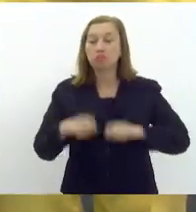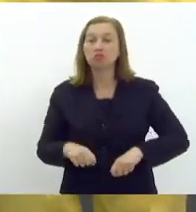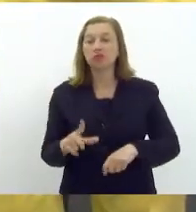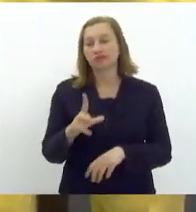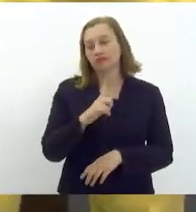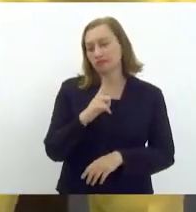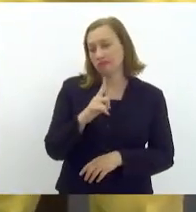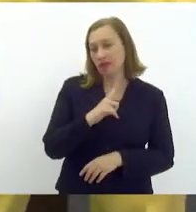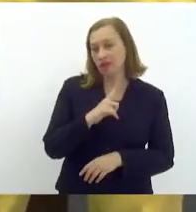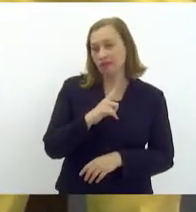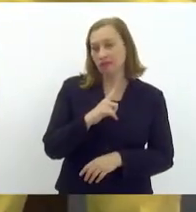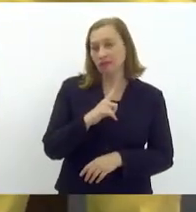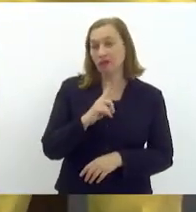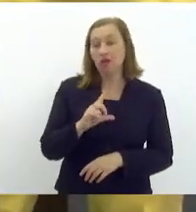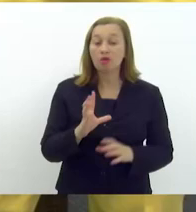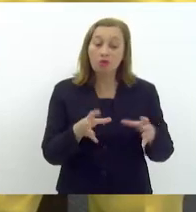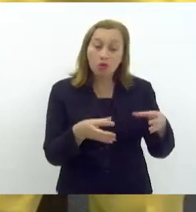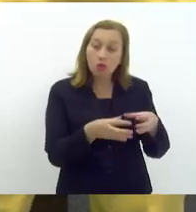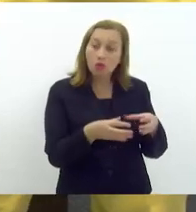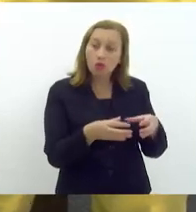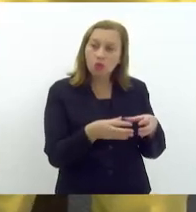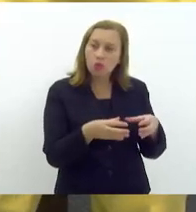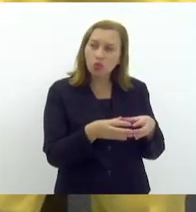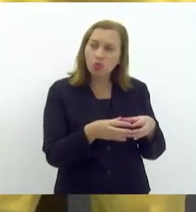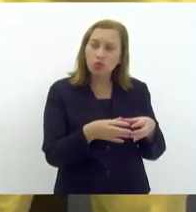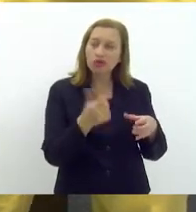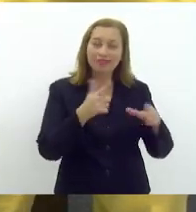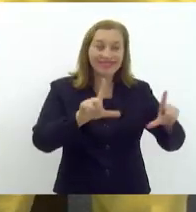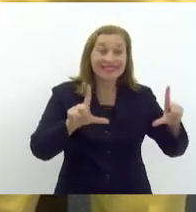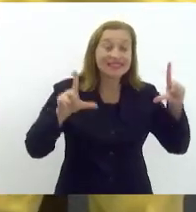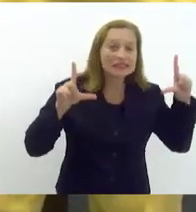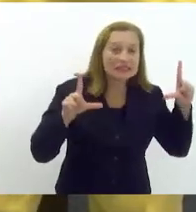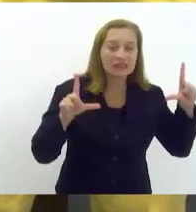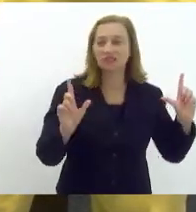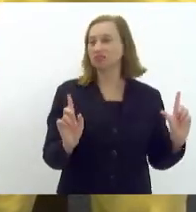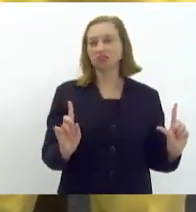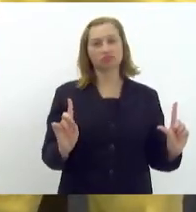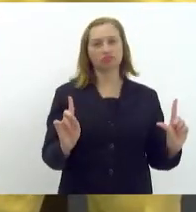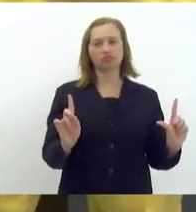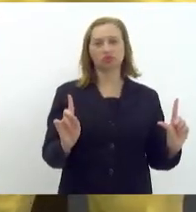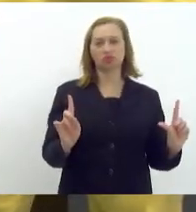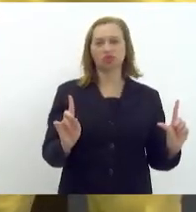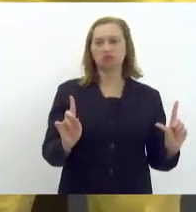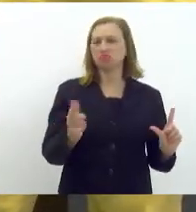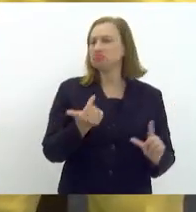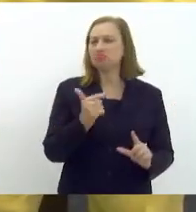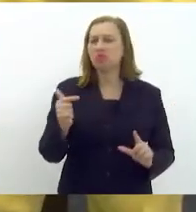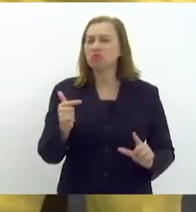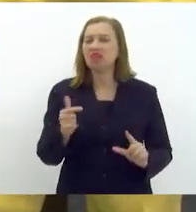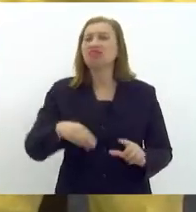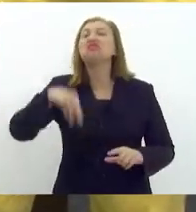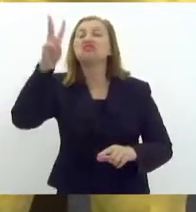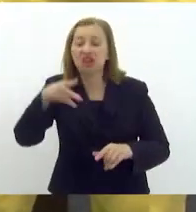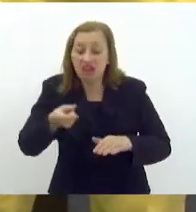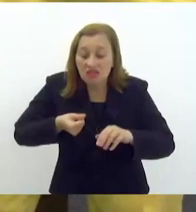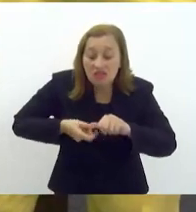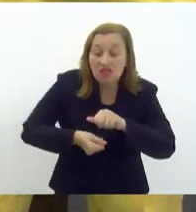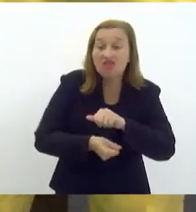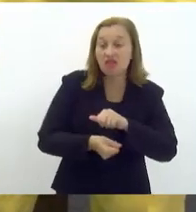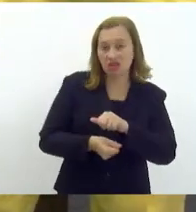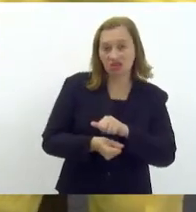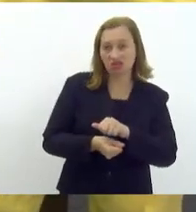para aqueles grupos que não estão na telinha da TV que já não tem patrocínios das grandes empresas